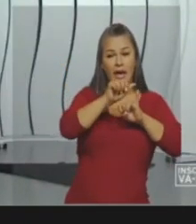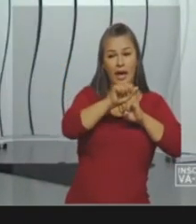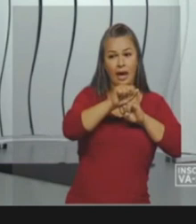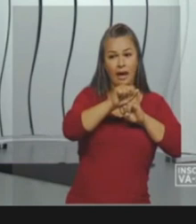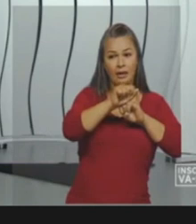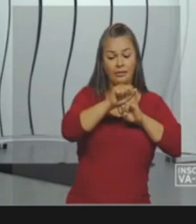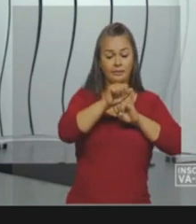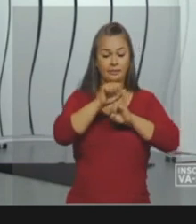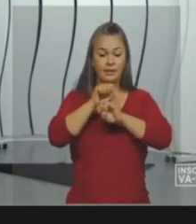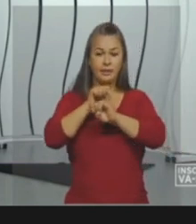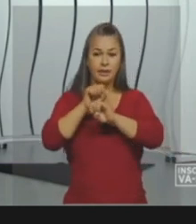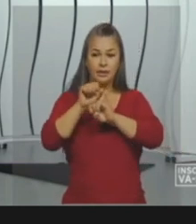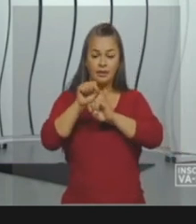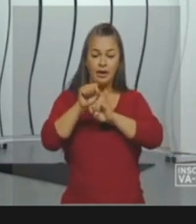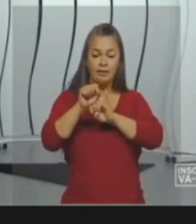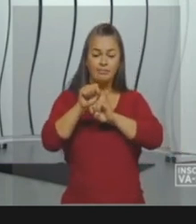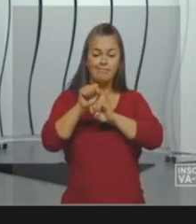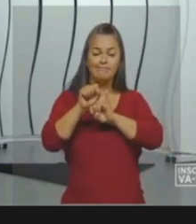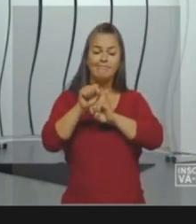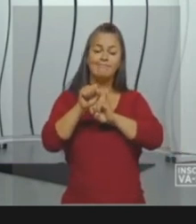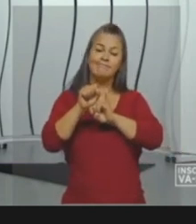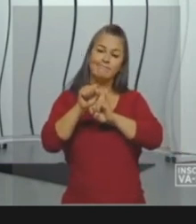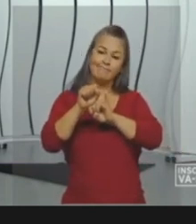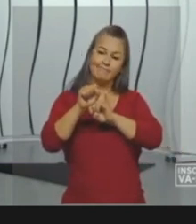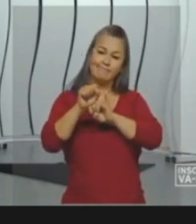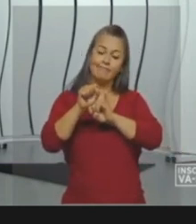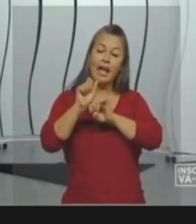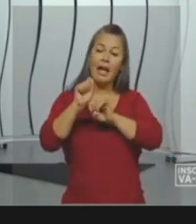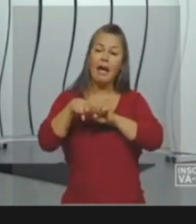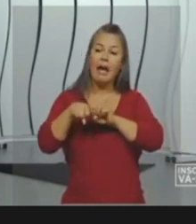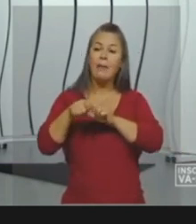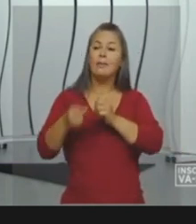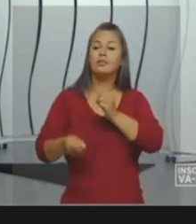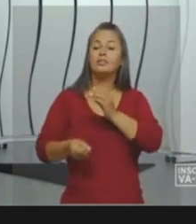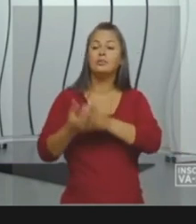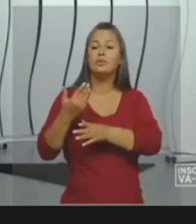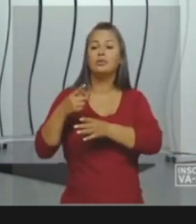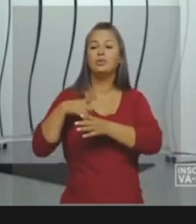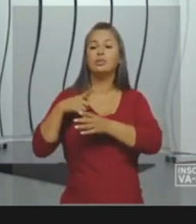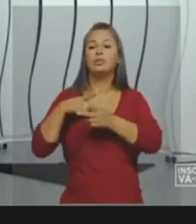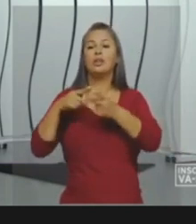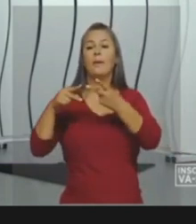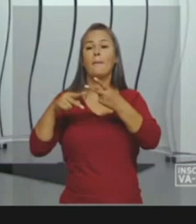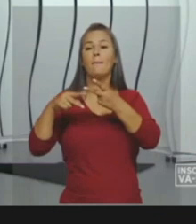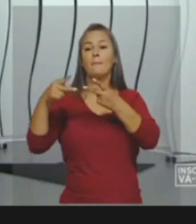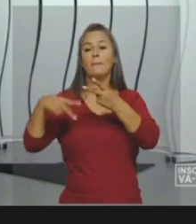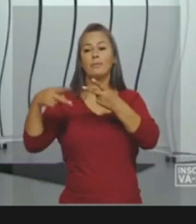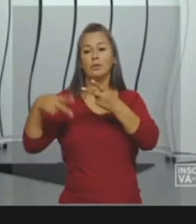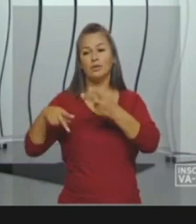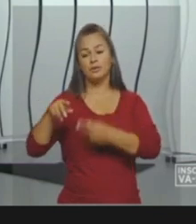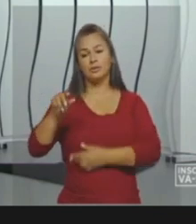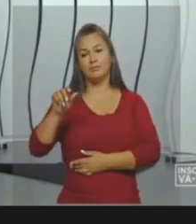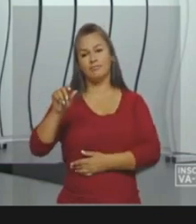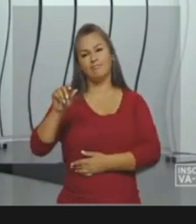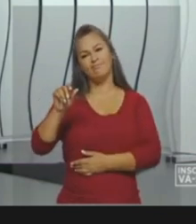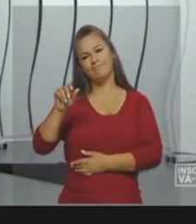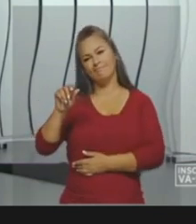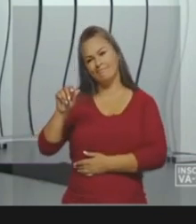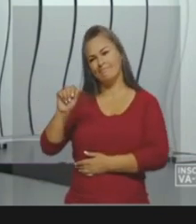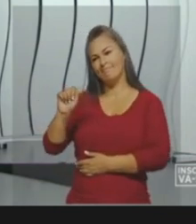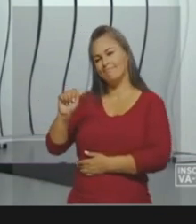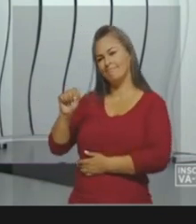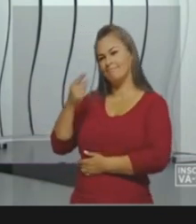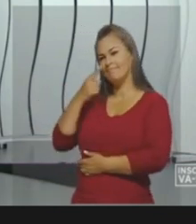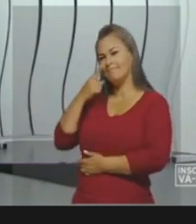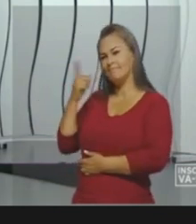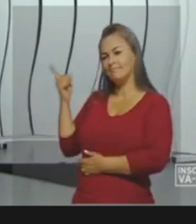produzir proteína A ali, não é verdade? O IA não é o código que vai fazer produzir proteína A, então aquela pessoa vai